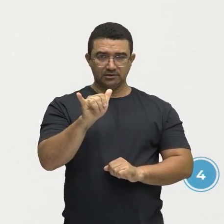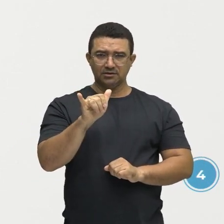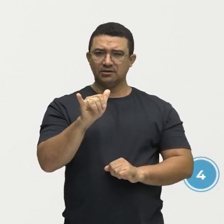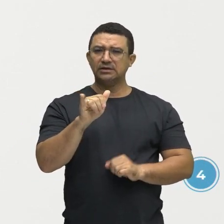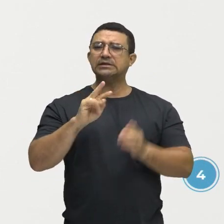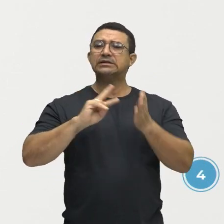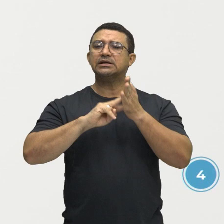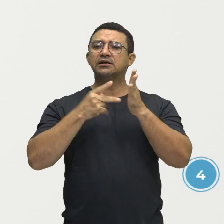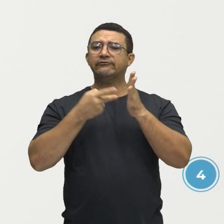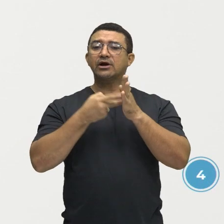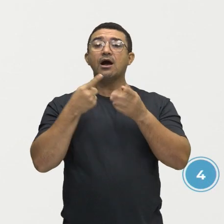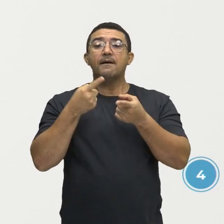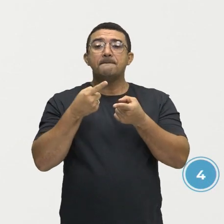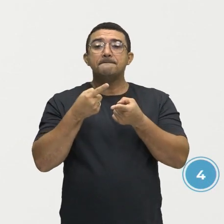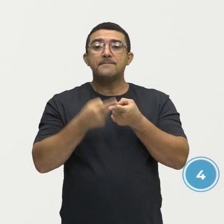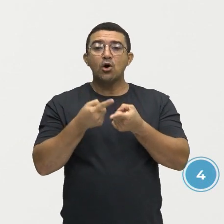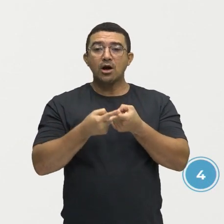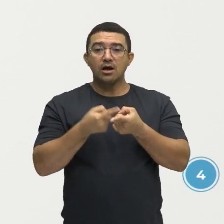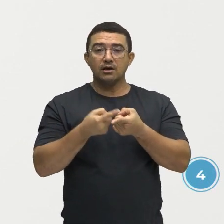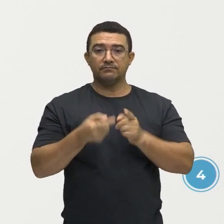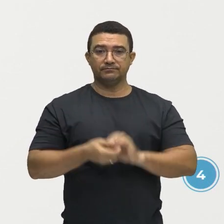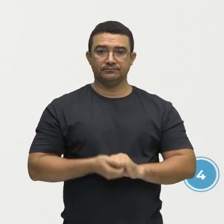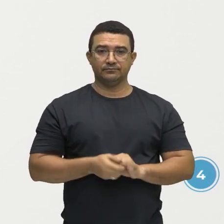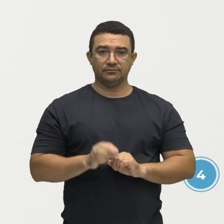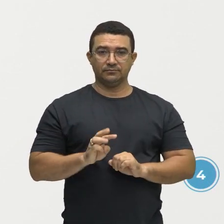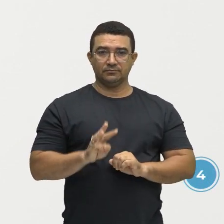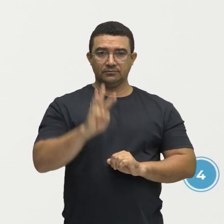por quê. Whose,